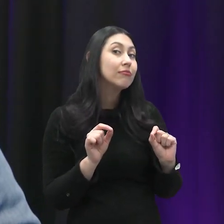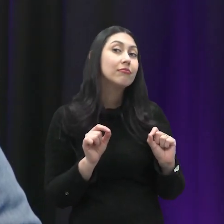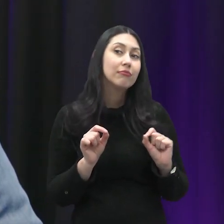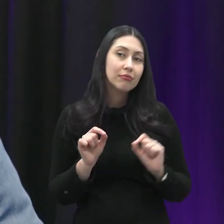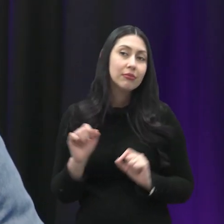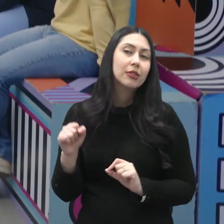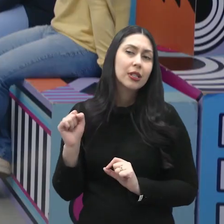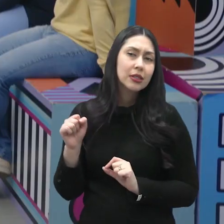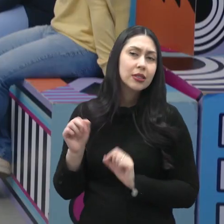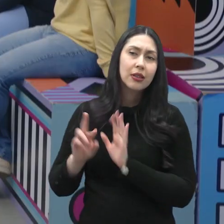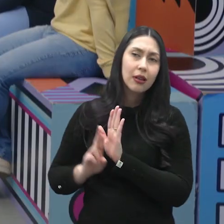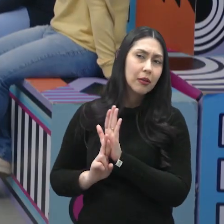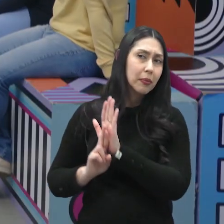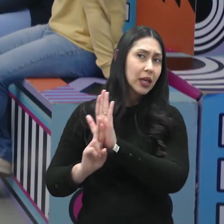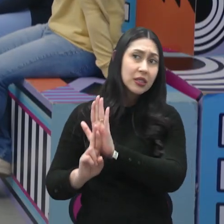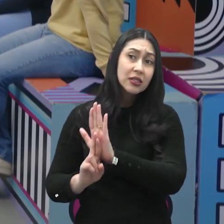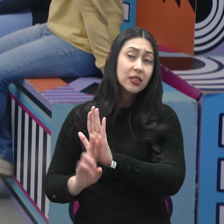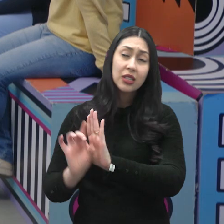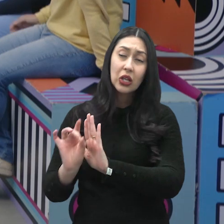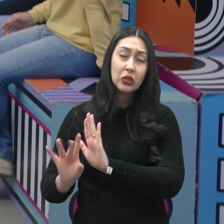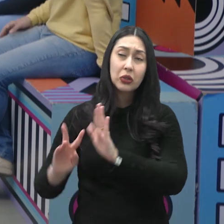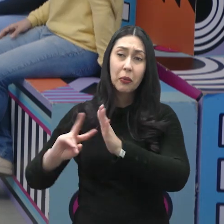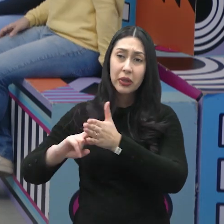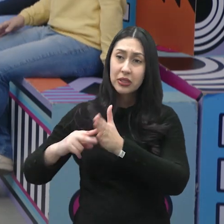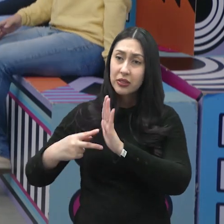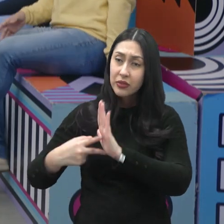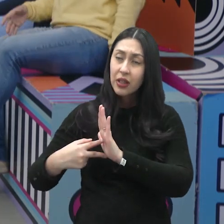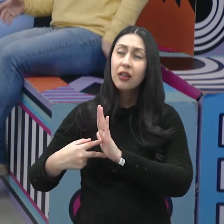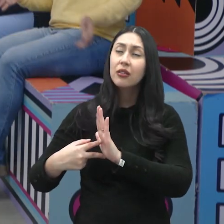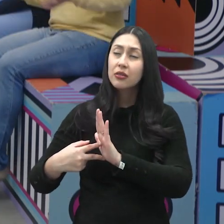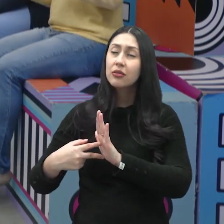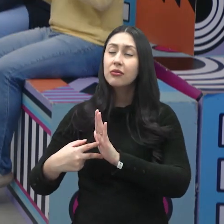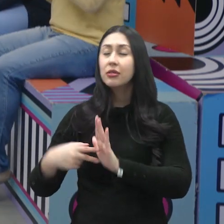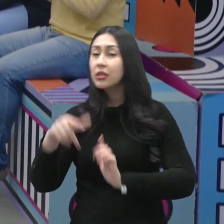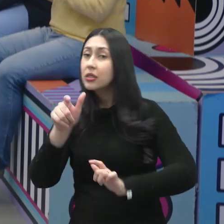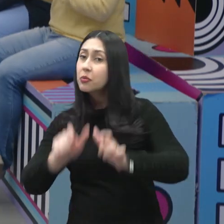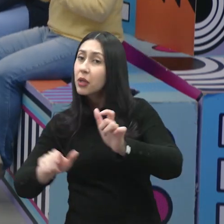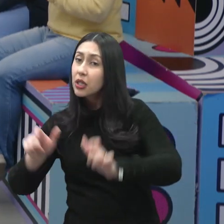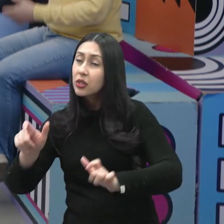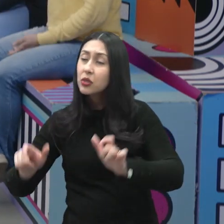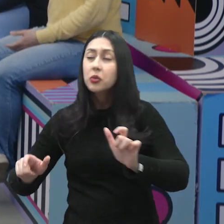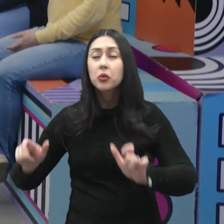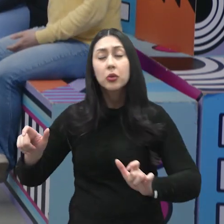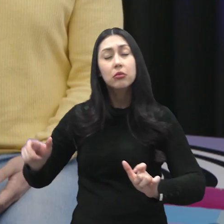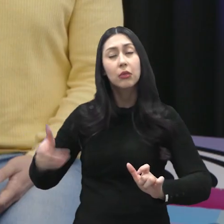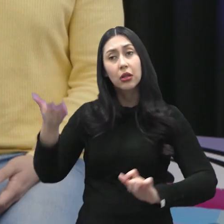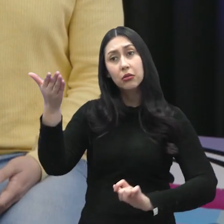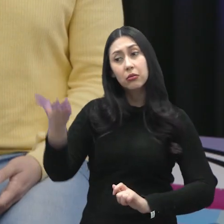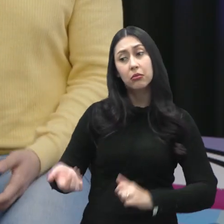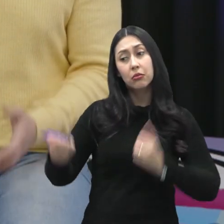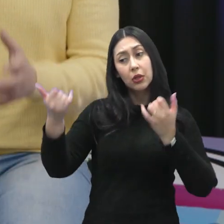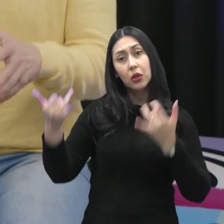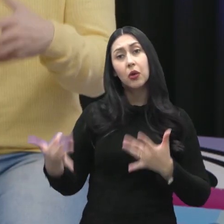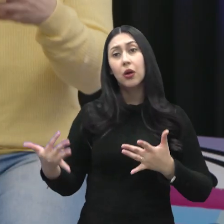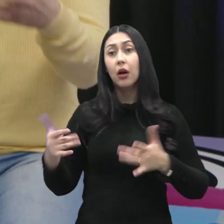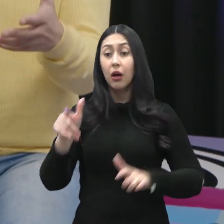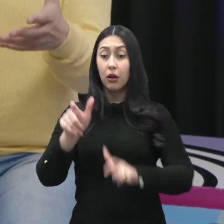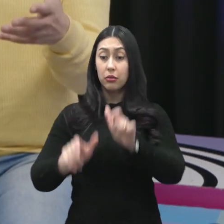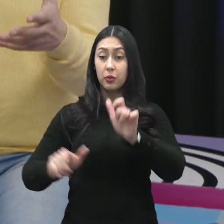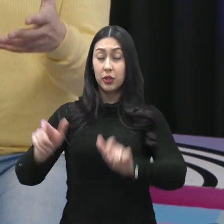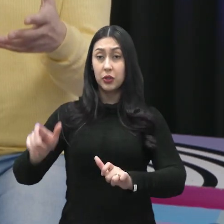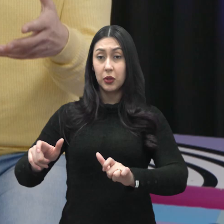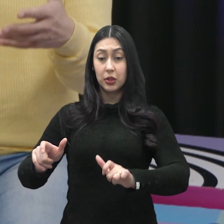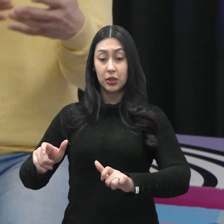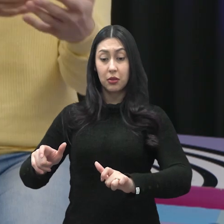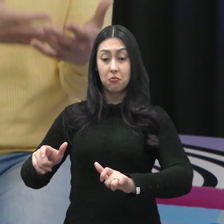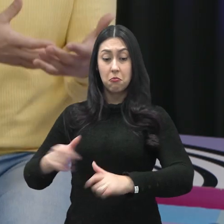muito representativo, muito simbólico, na verdade, né? Porque as pessoas estão jogando, como a doutora bem especificou aqui pra gente, estão